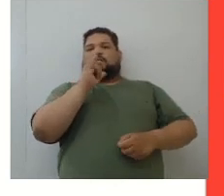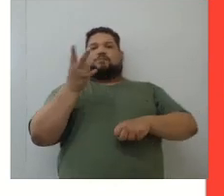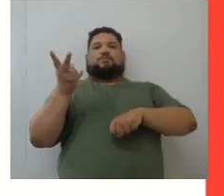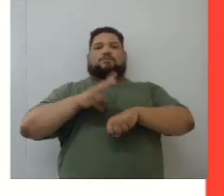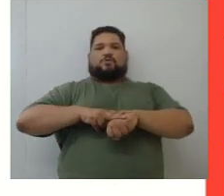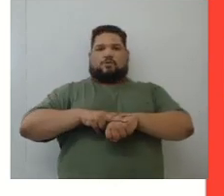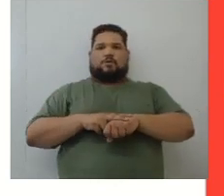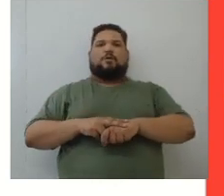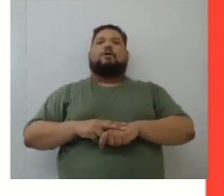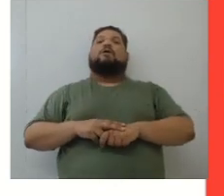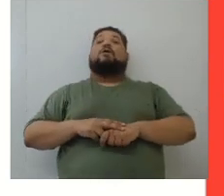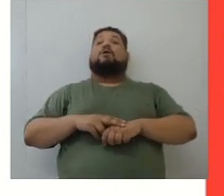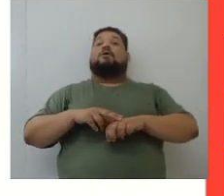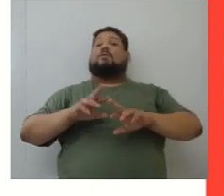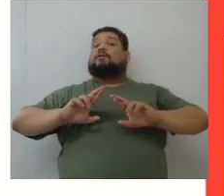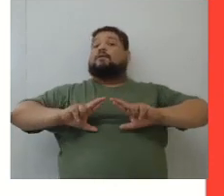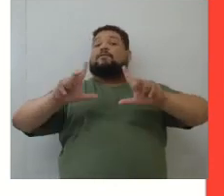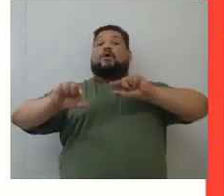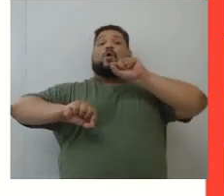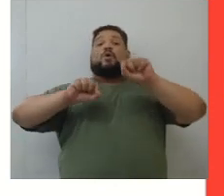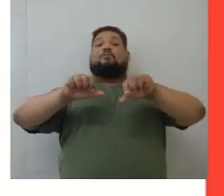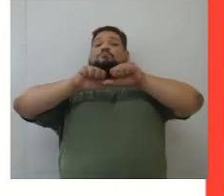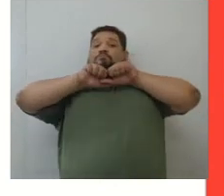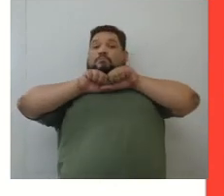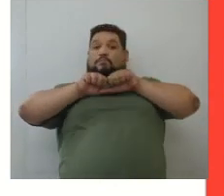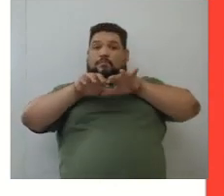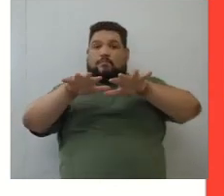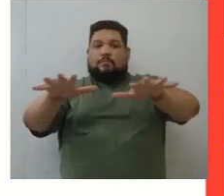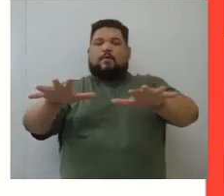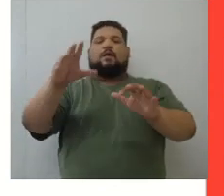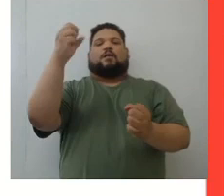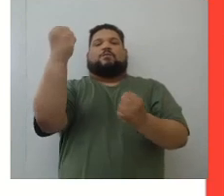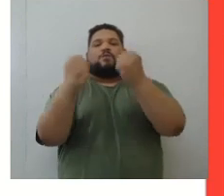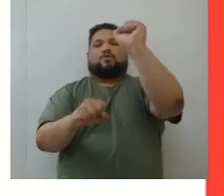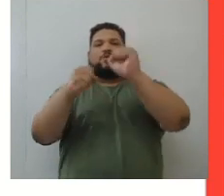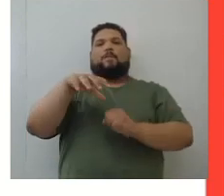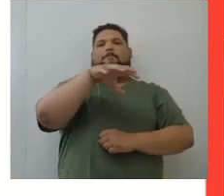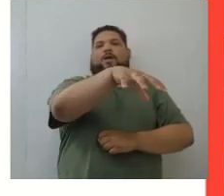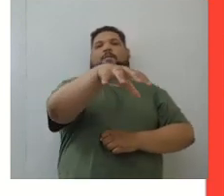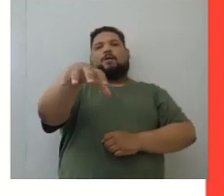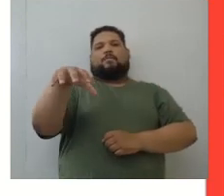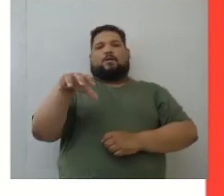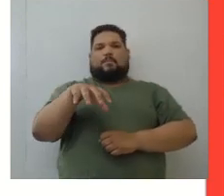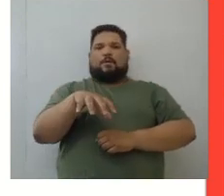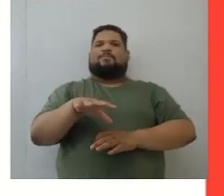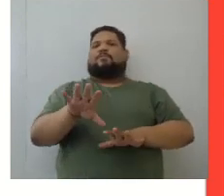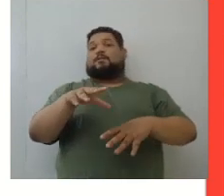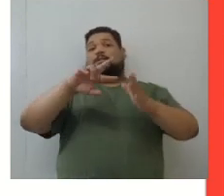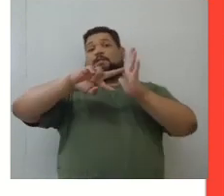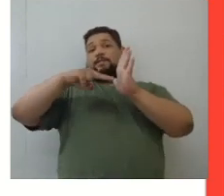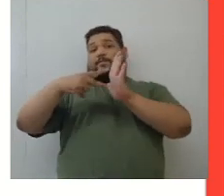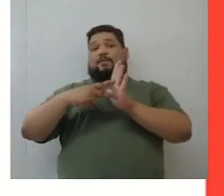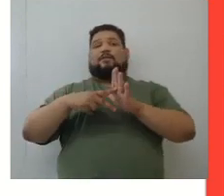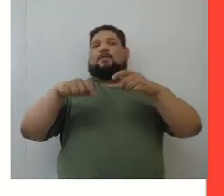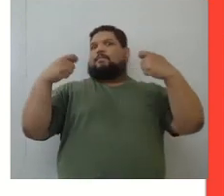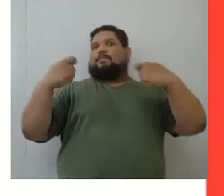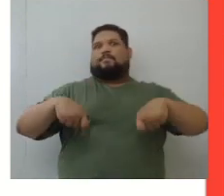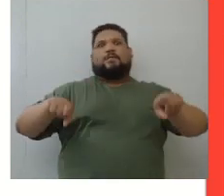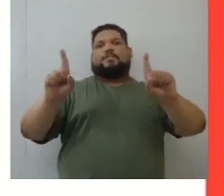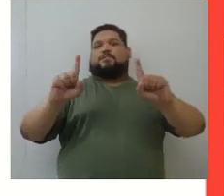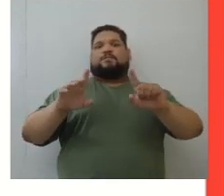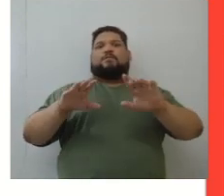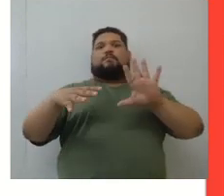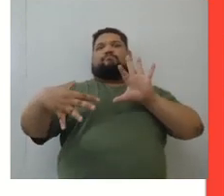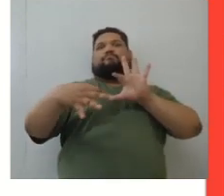processo de difusão da industrialização. Então, eu não vou ter mais a necessidade de estar